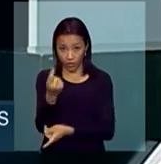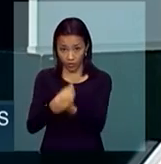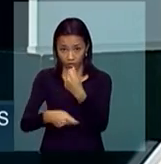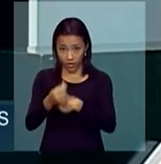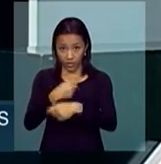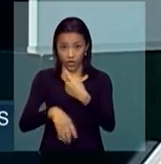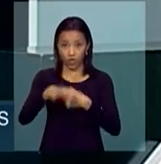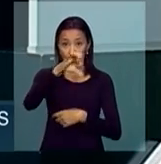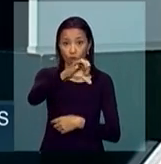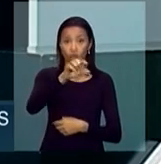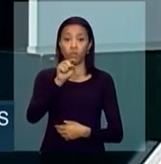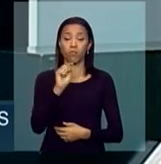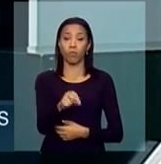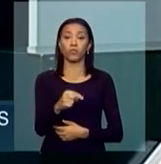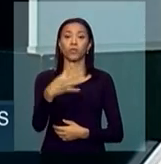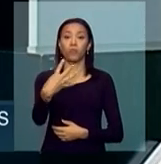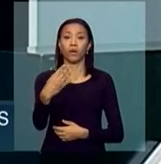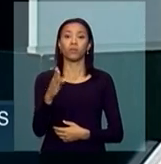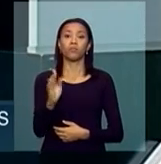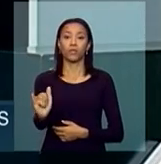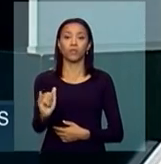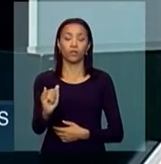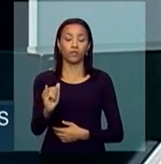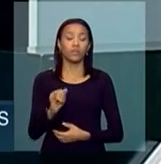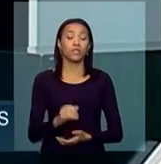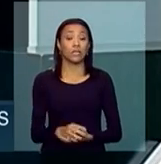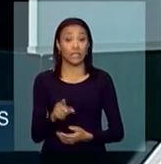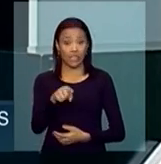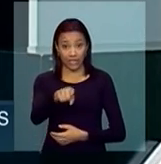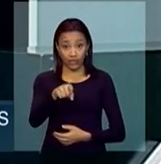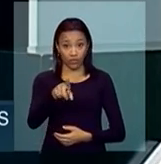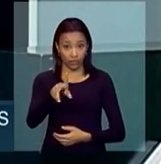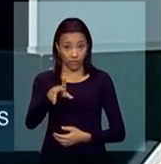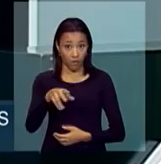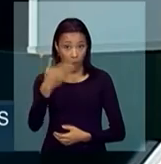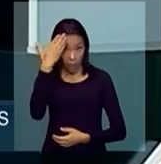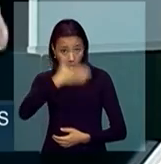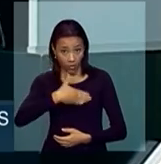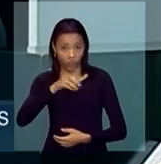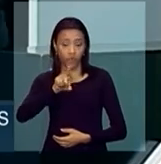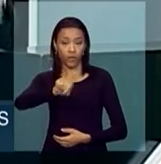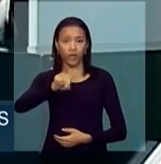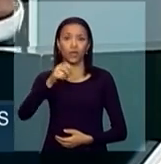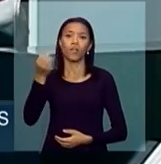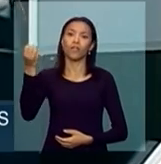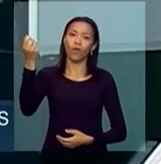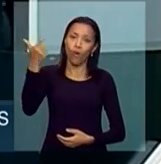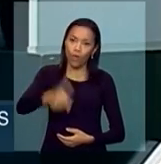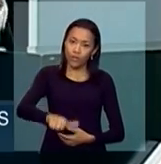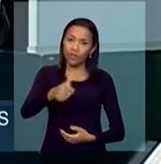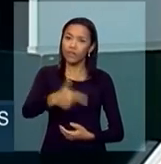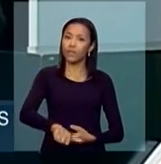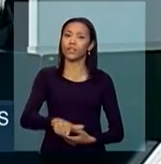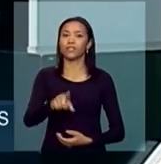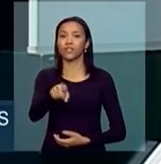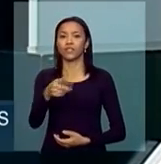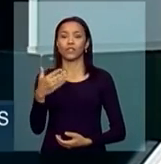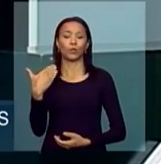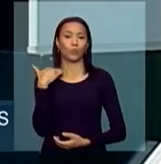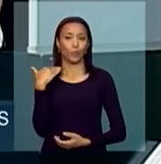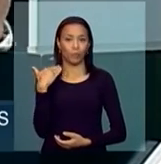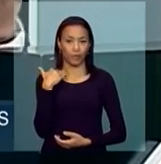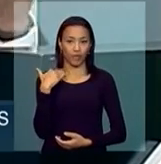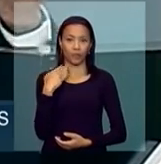9,4 bilhões, o que, mais uma vez, me faz afirmar. Aí está, novamente, a marca do Banco